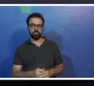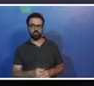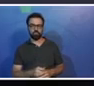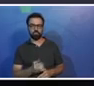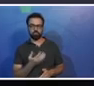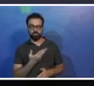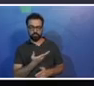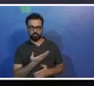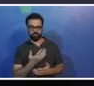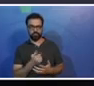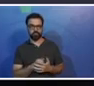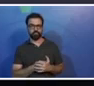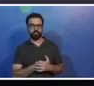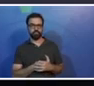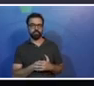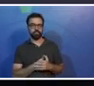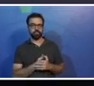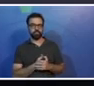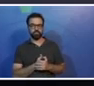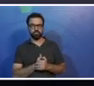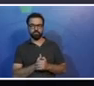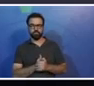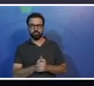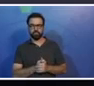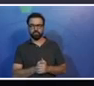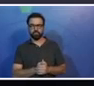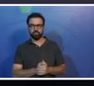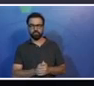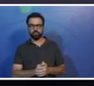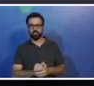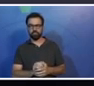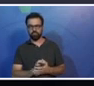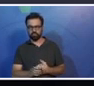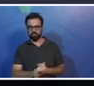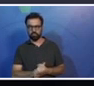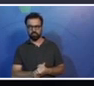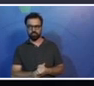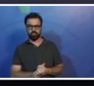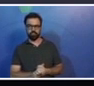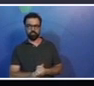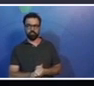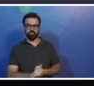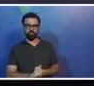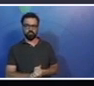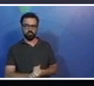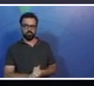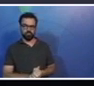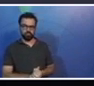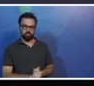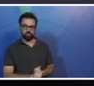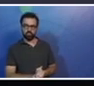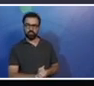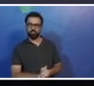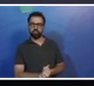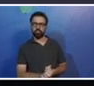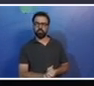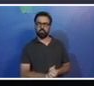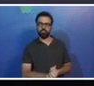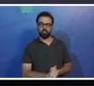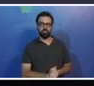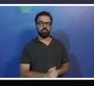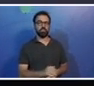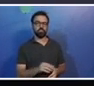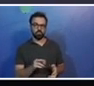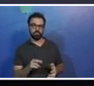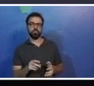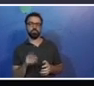obtenção, exceção, matança, enguiço e miçanga. Bom, continue